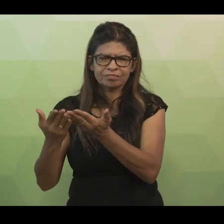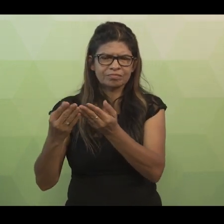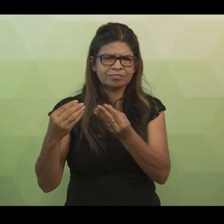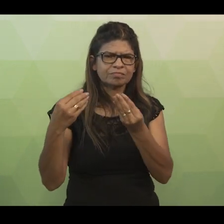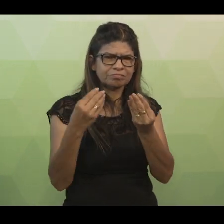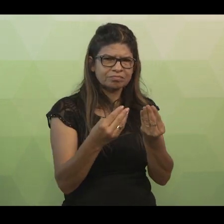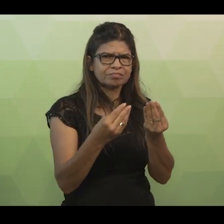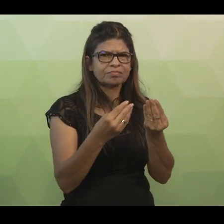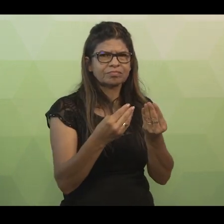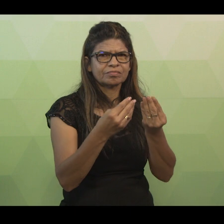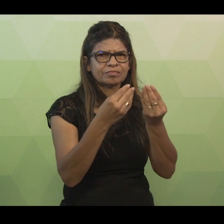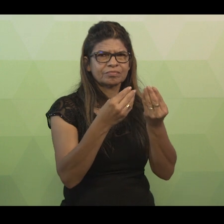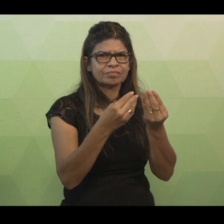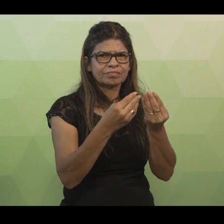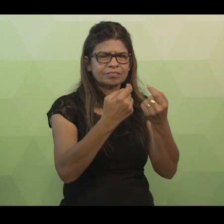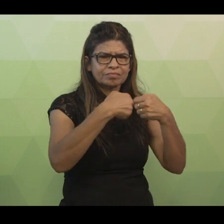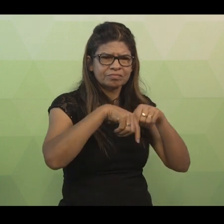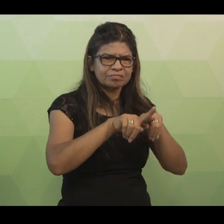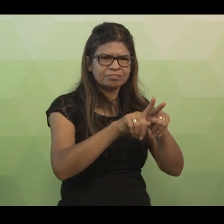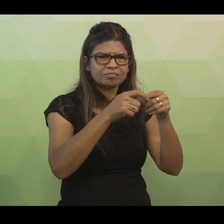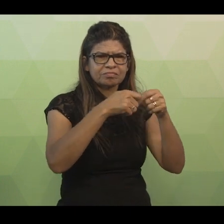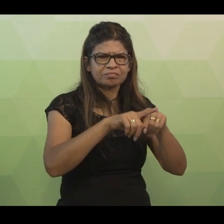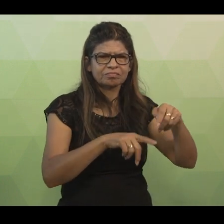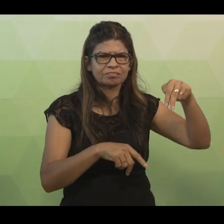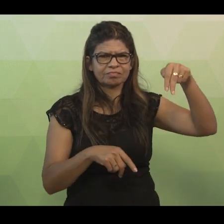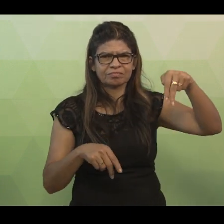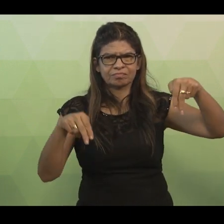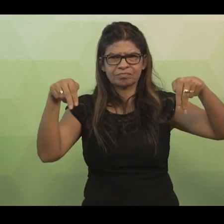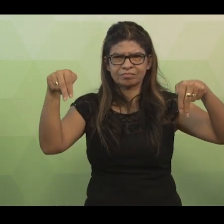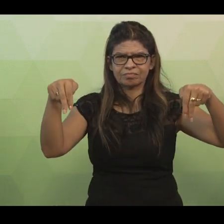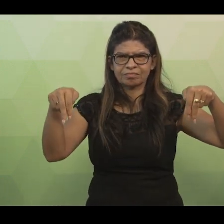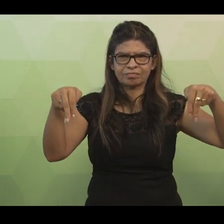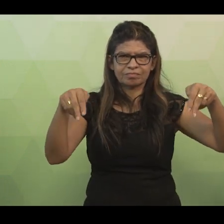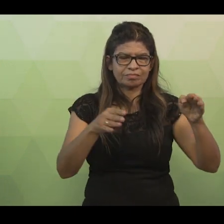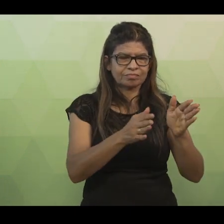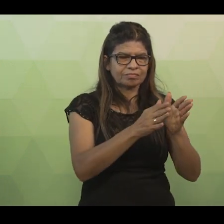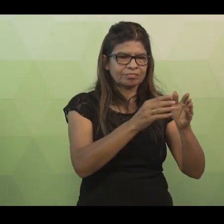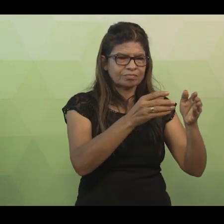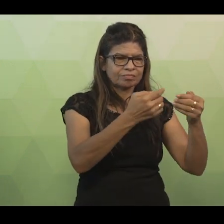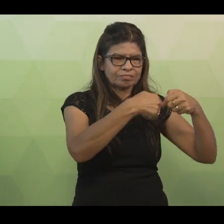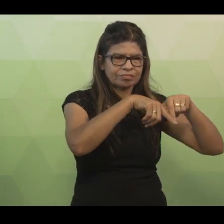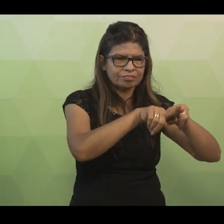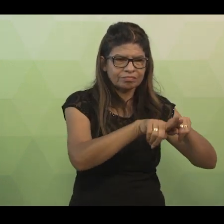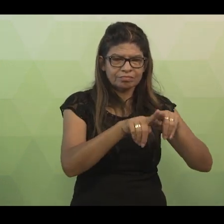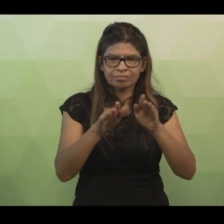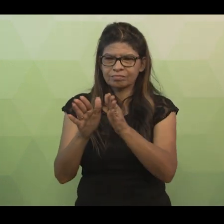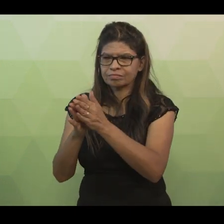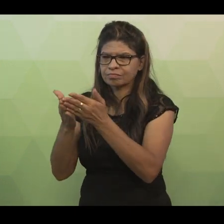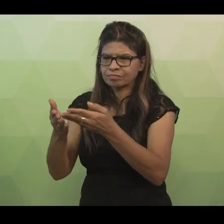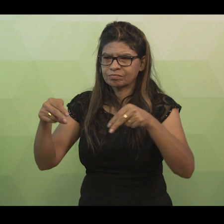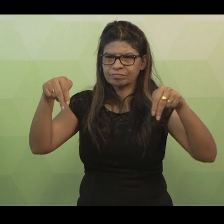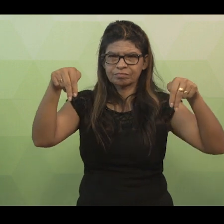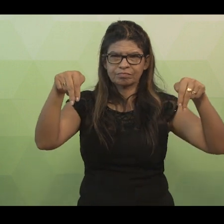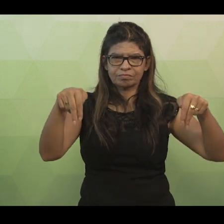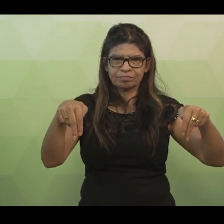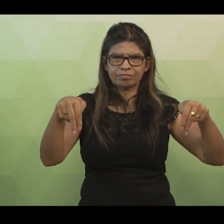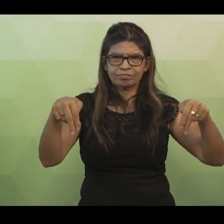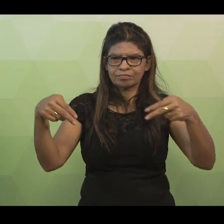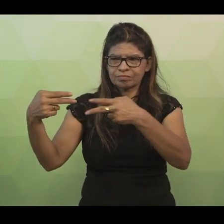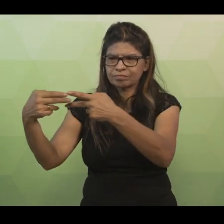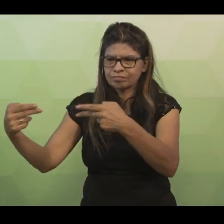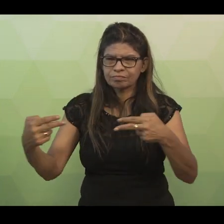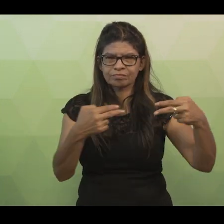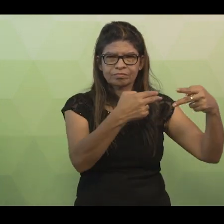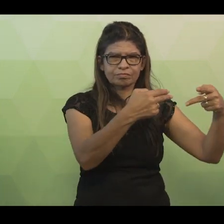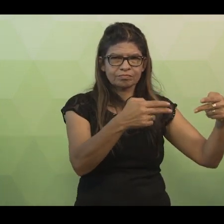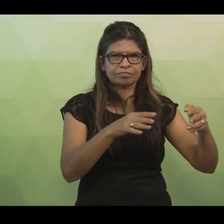livros podem estar associados a N empréstimos. Finalmente, temos o relacionamento entre a classe funcionário